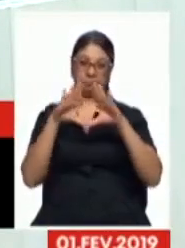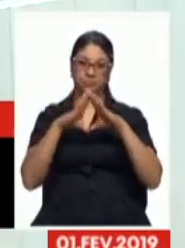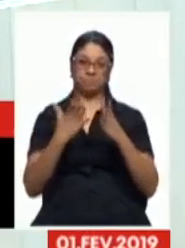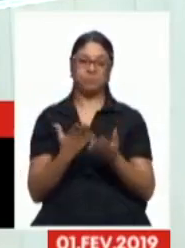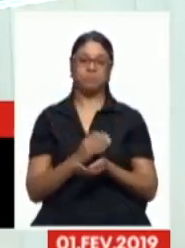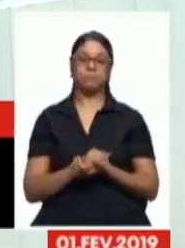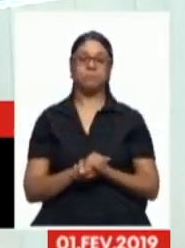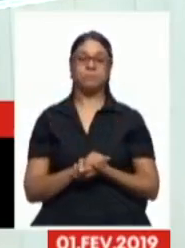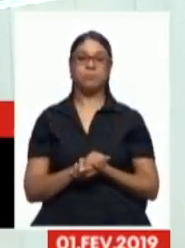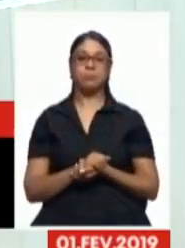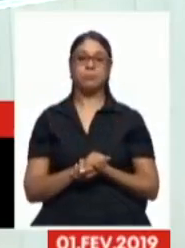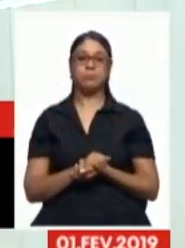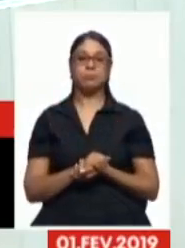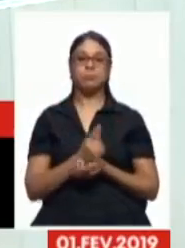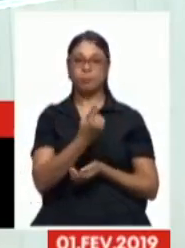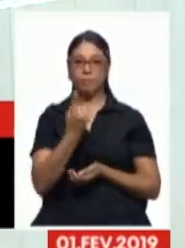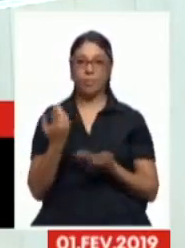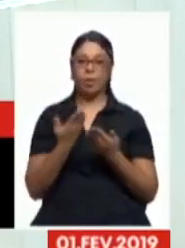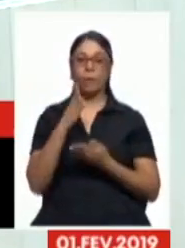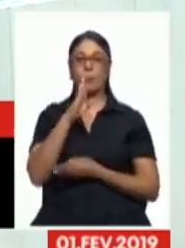Beatriz da Silva Cerqueira.